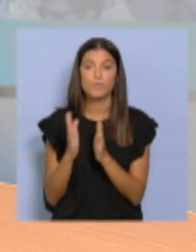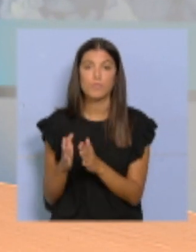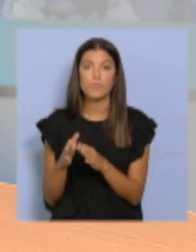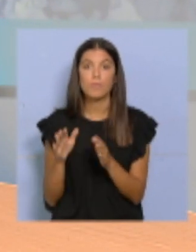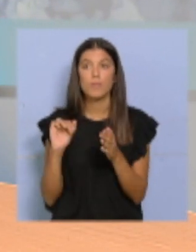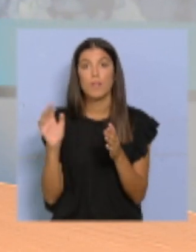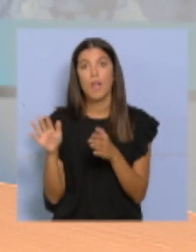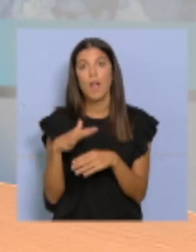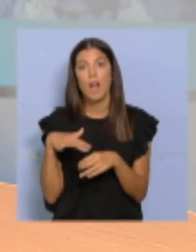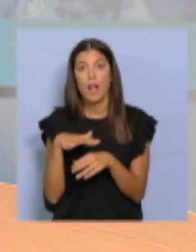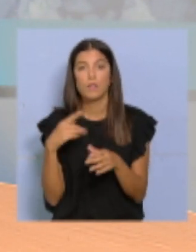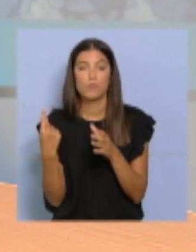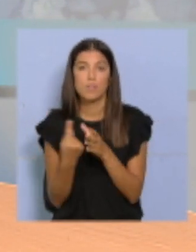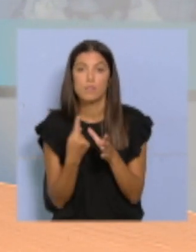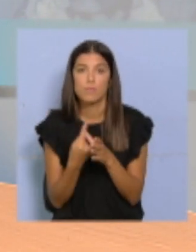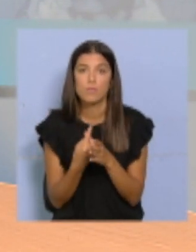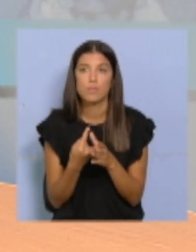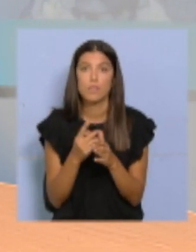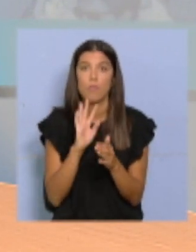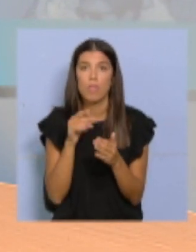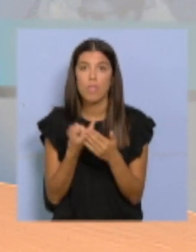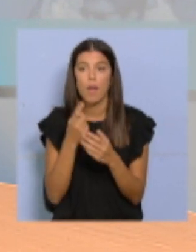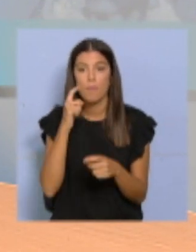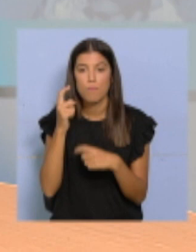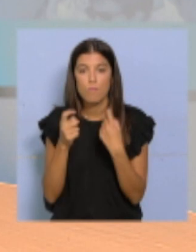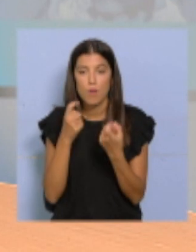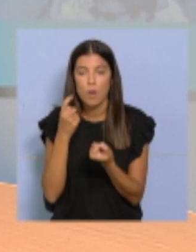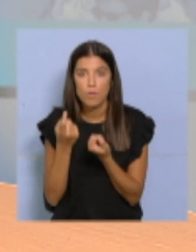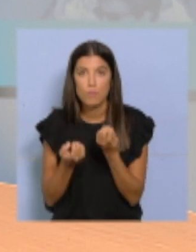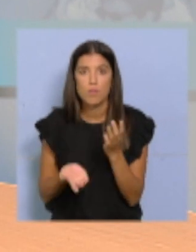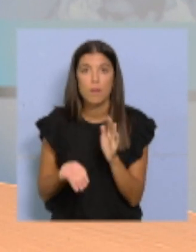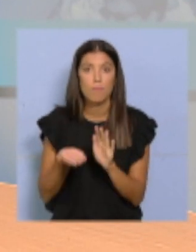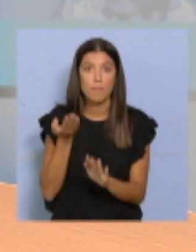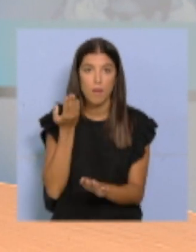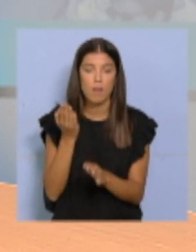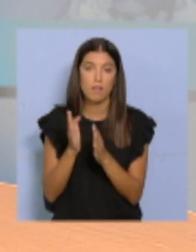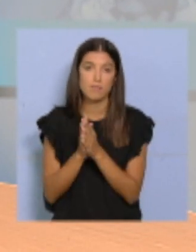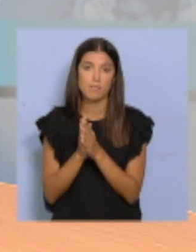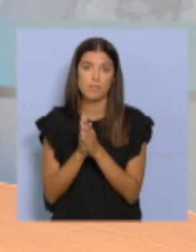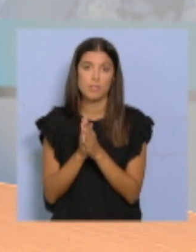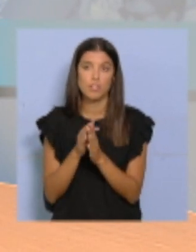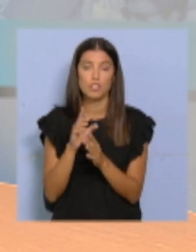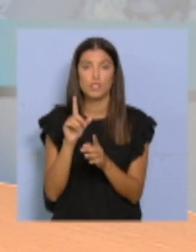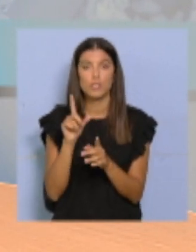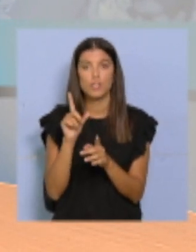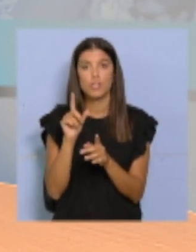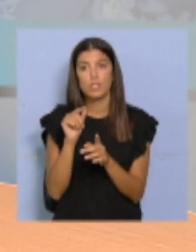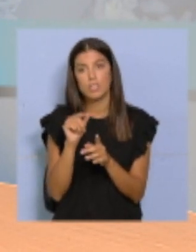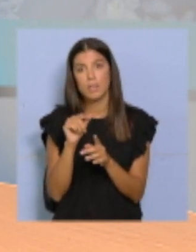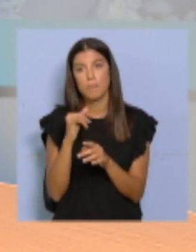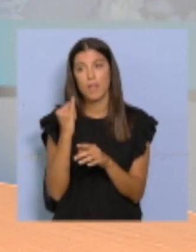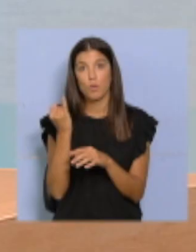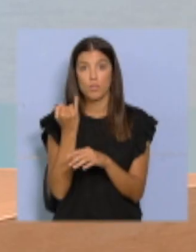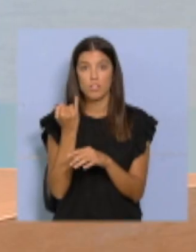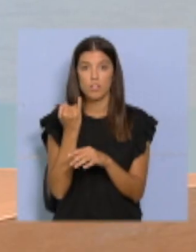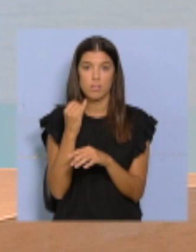uma maior procura às respostas que é necessário dar de forma crescente por parte das instituições, nomeadamente os Irmãos São João de Deus?